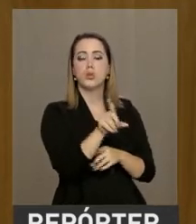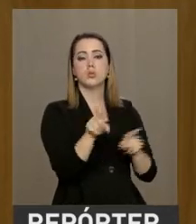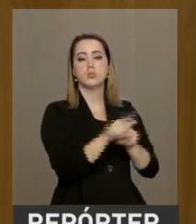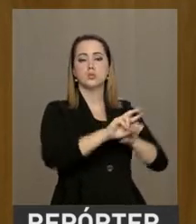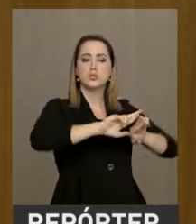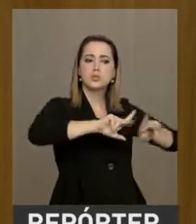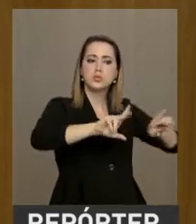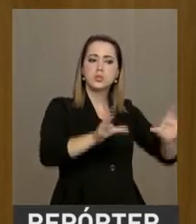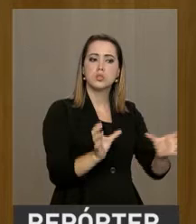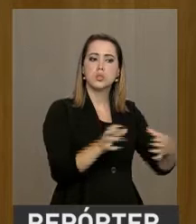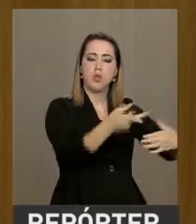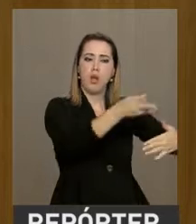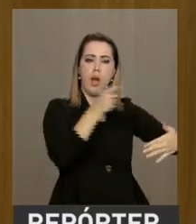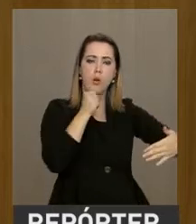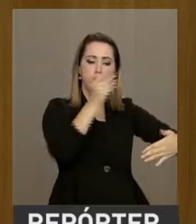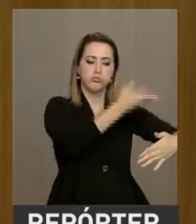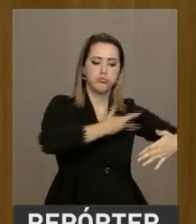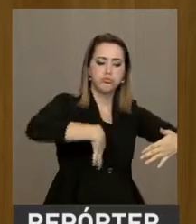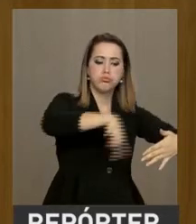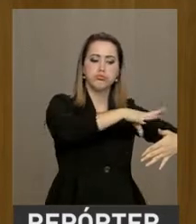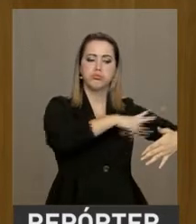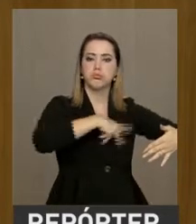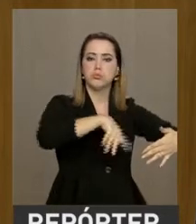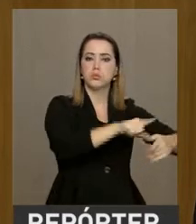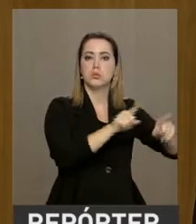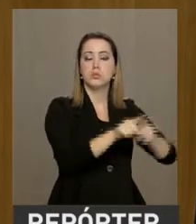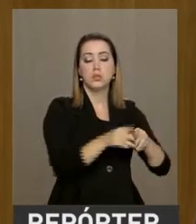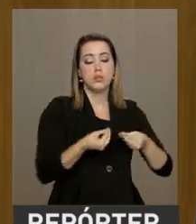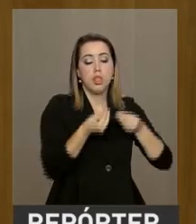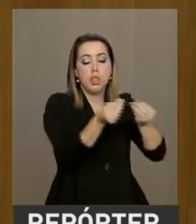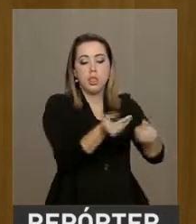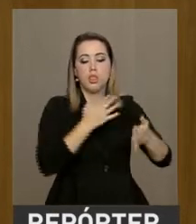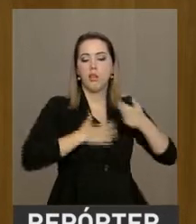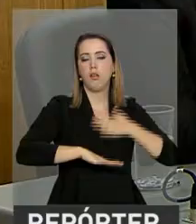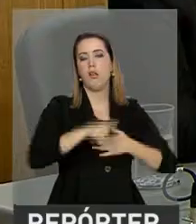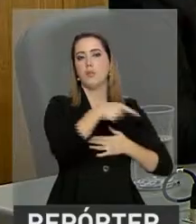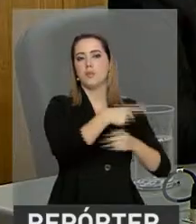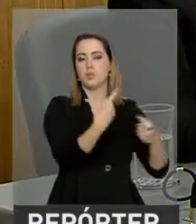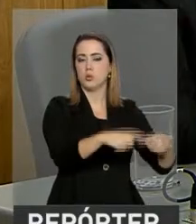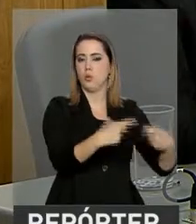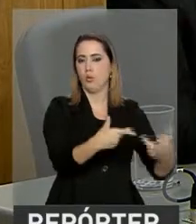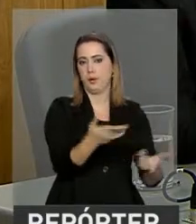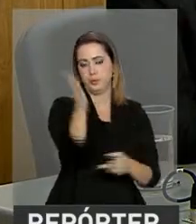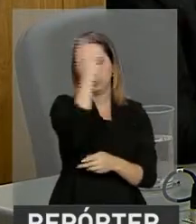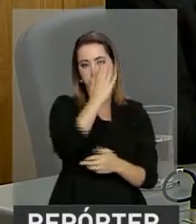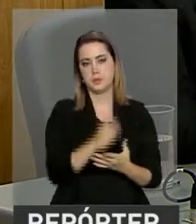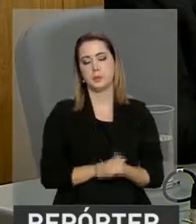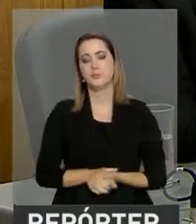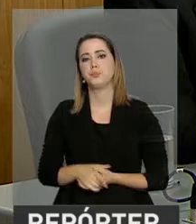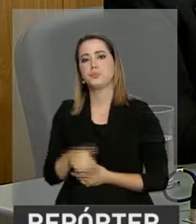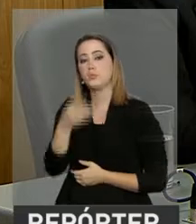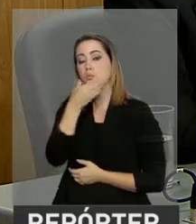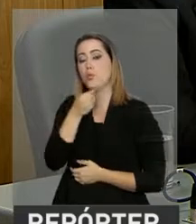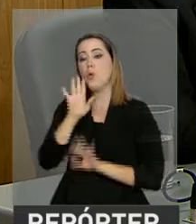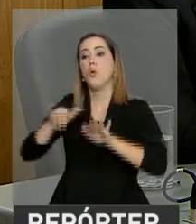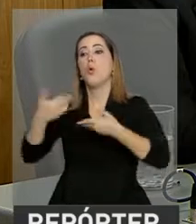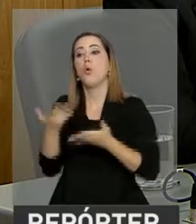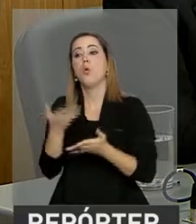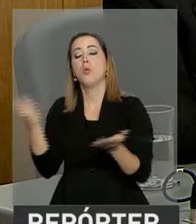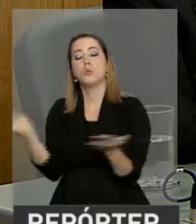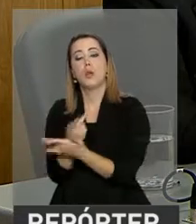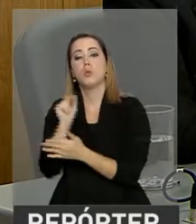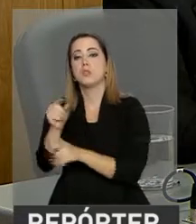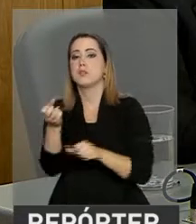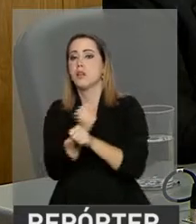castanhão e consequentemente trazer tranquilidade para essa região do brasil o ministro só pra deixar bem claro como está o andamento das obras dá